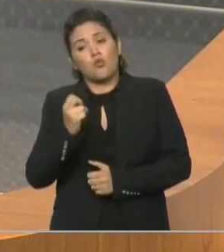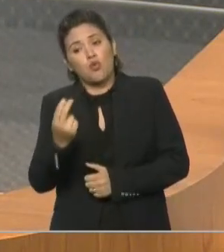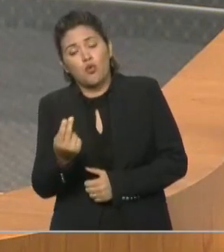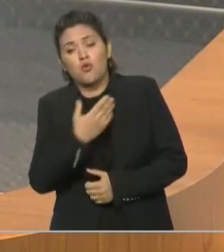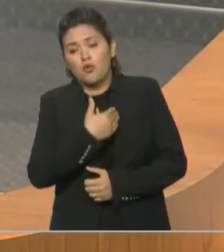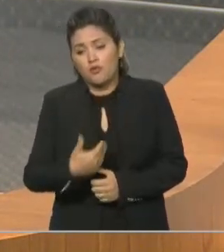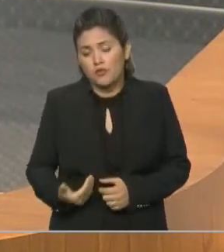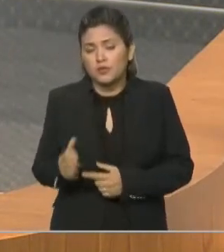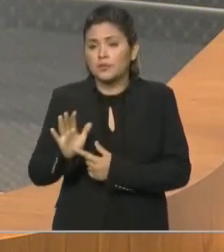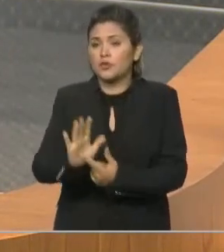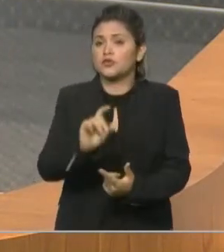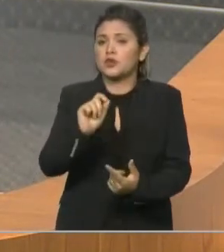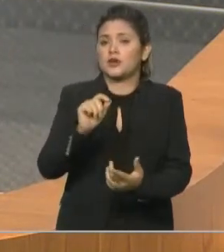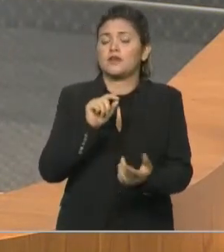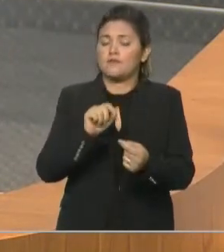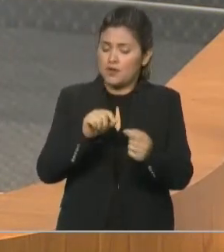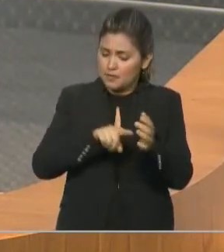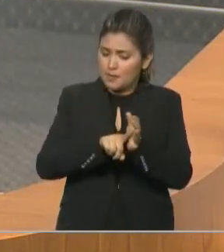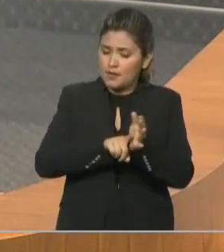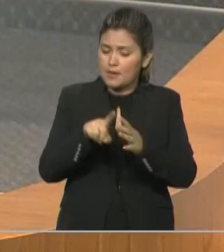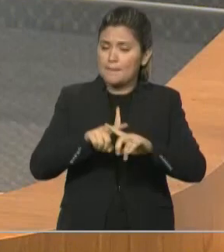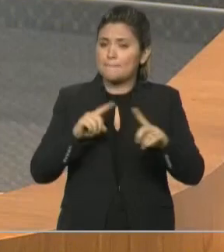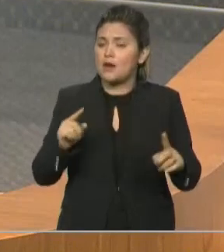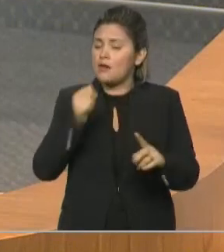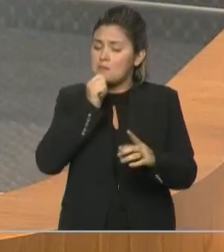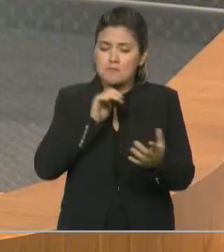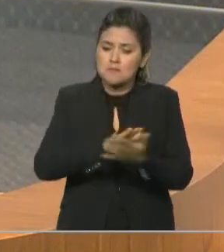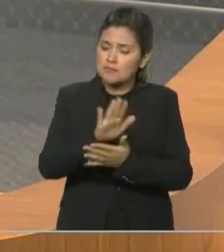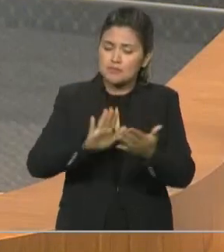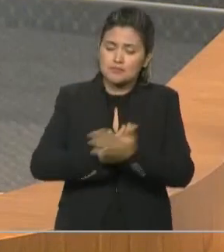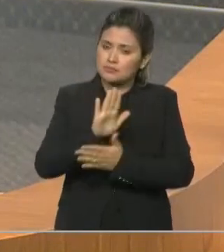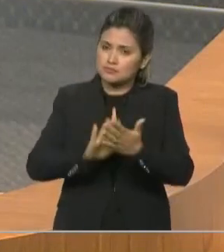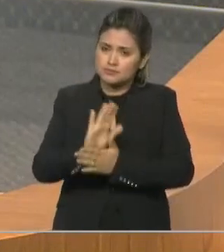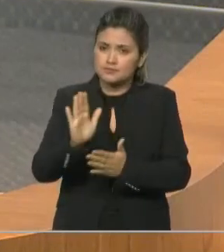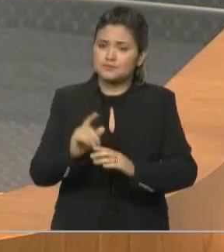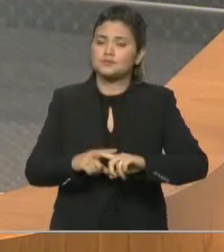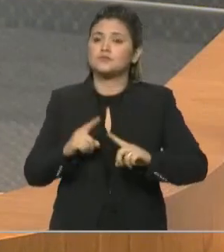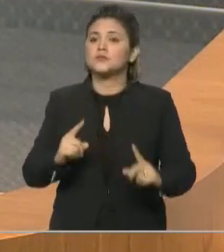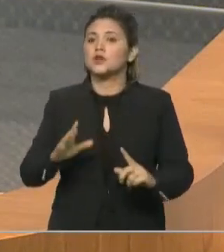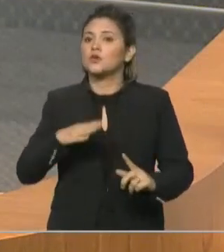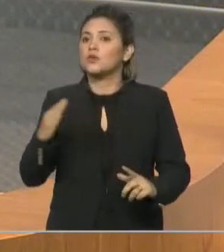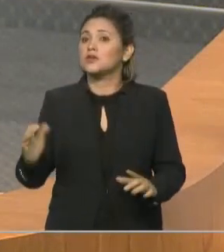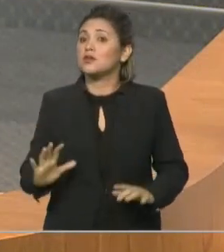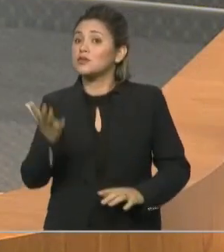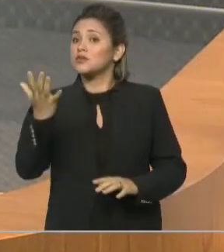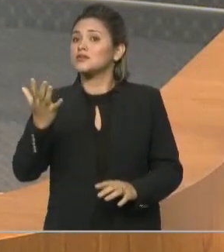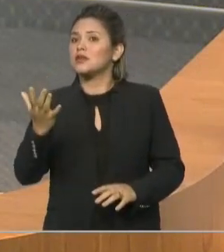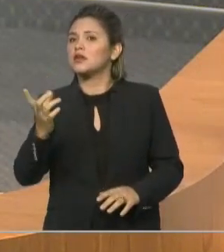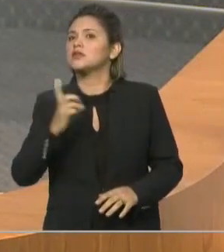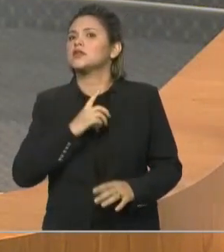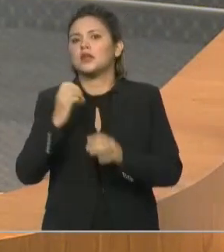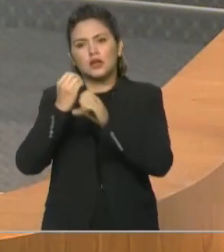a isso. O certo é que, quando acontecer, poderemos ter engenheiros presos,